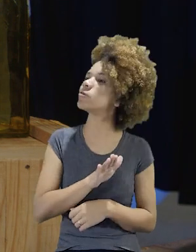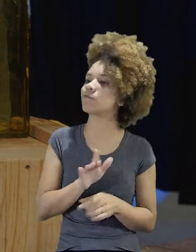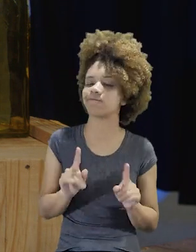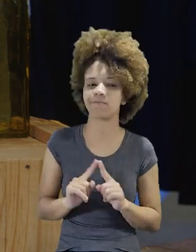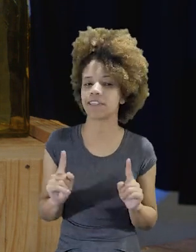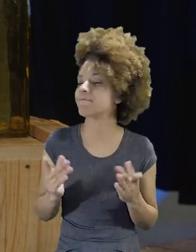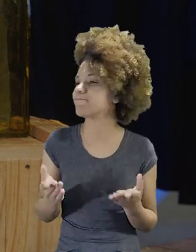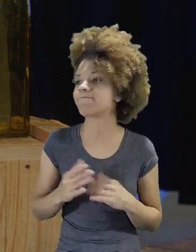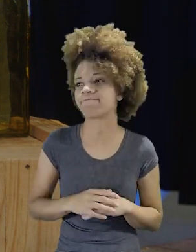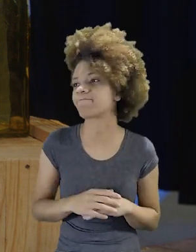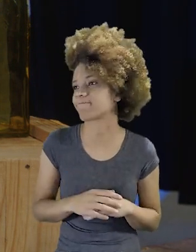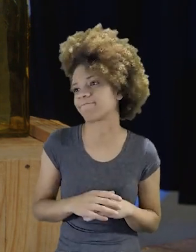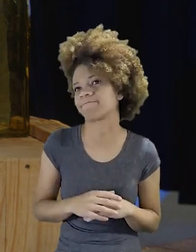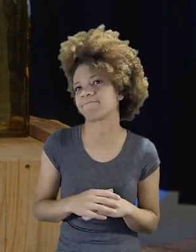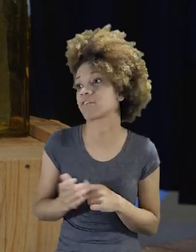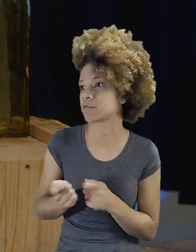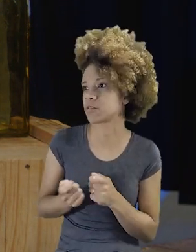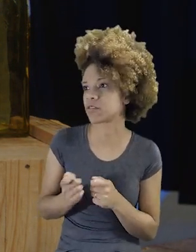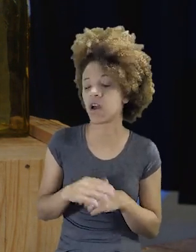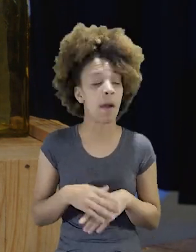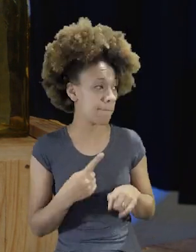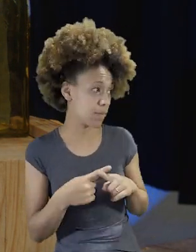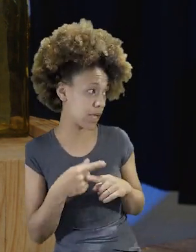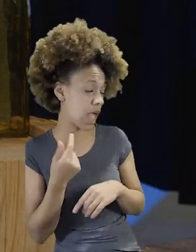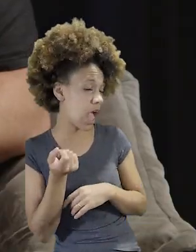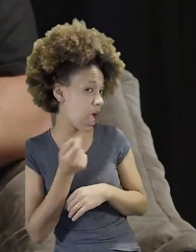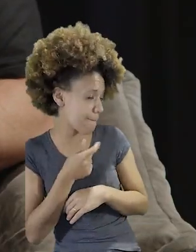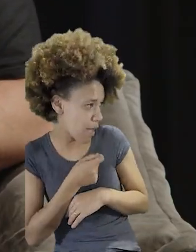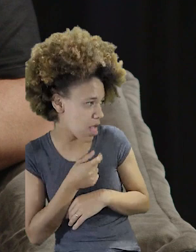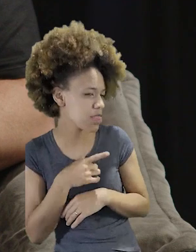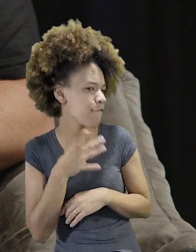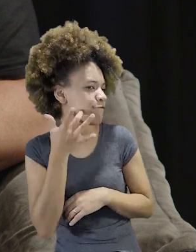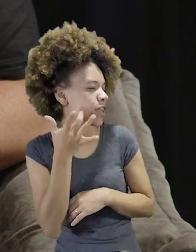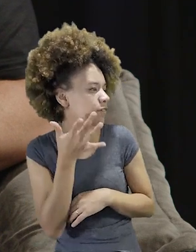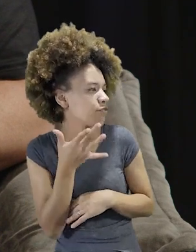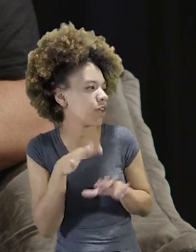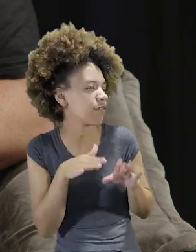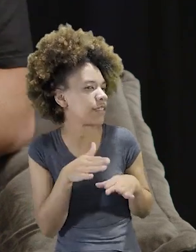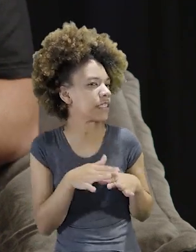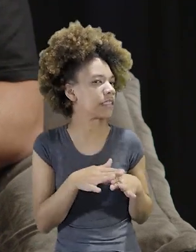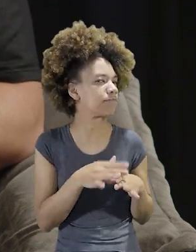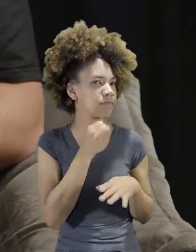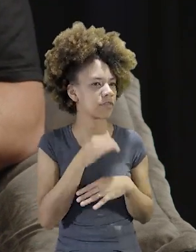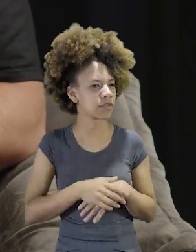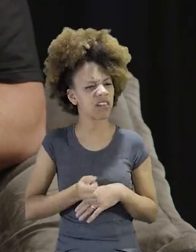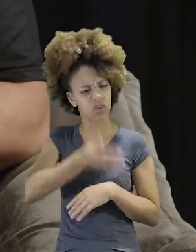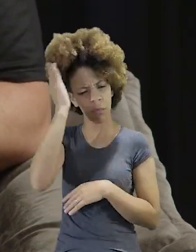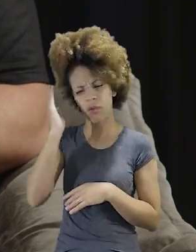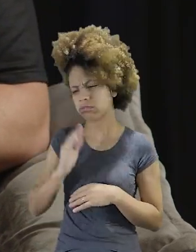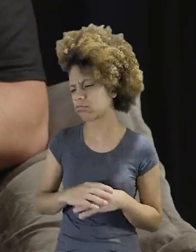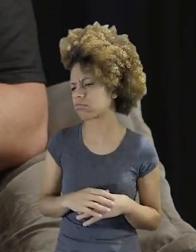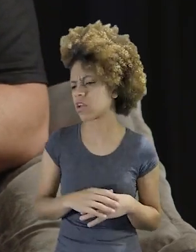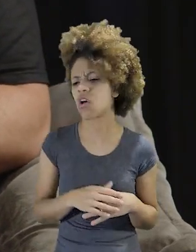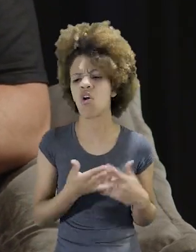disso mas tá ligado porque a comédia ela tem uma facilidade e talvez feliz que a gente